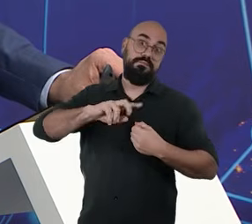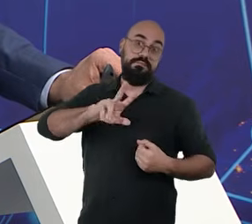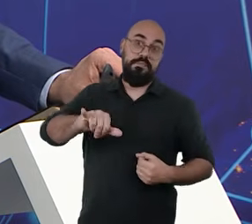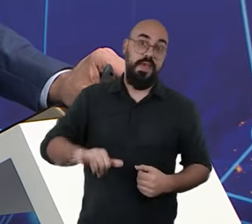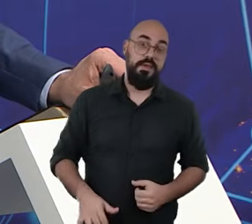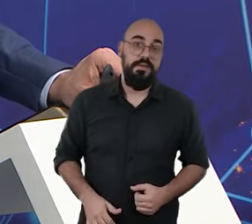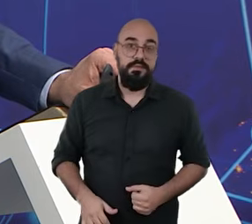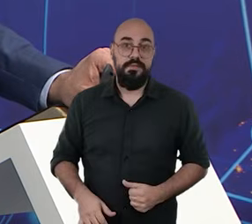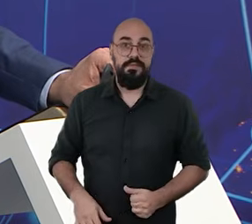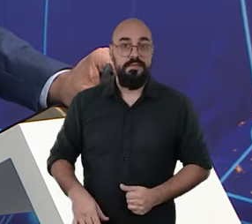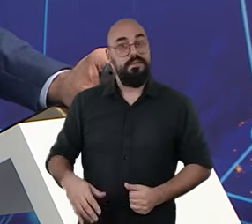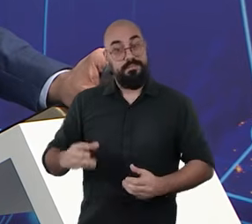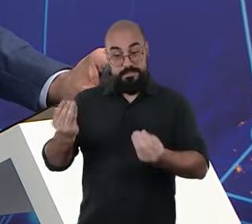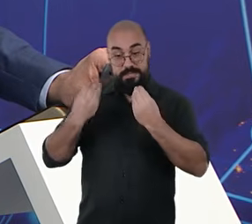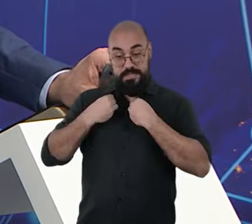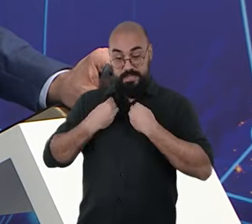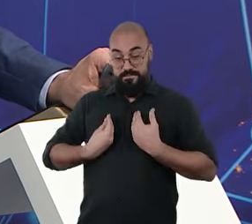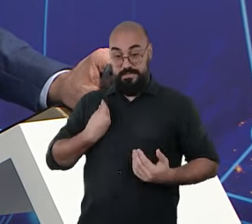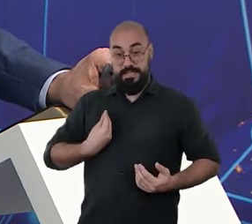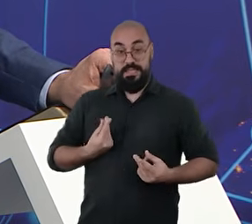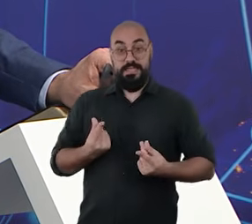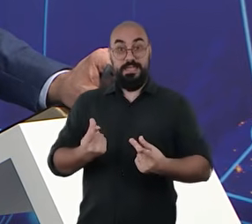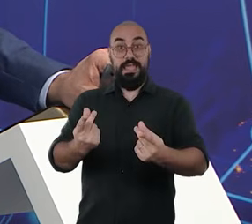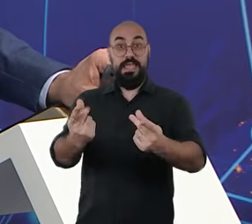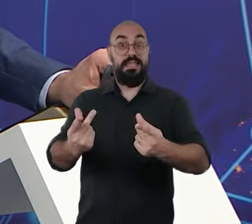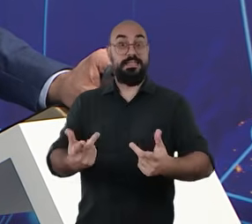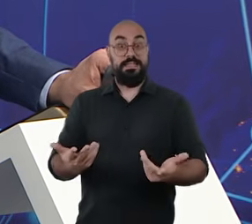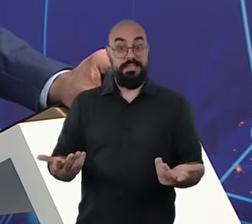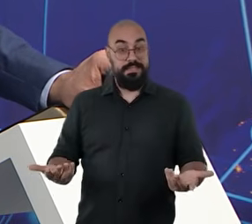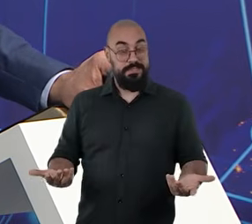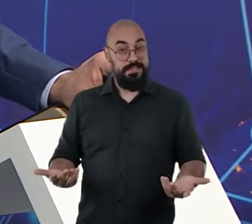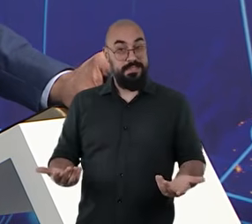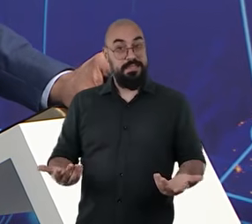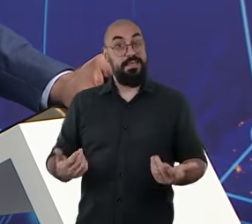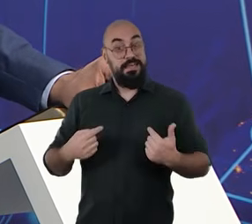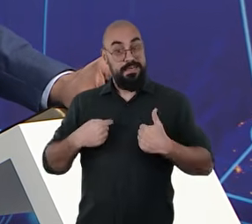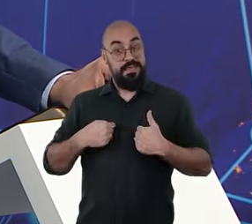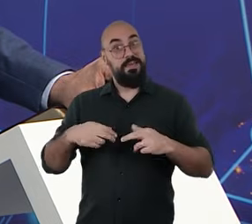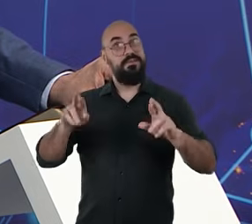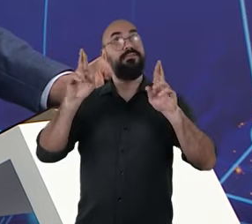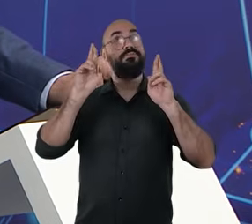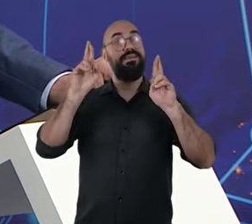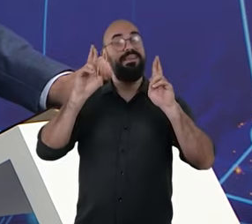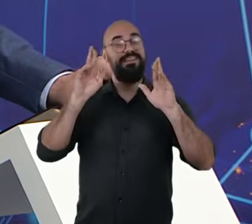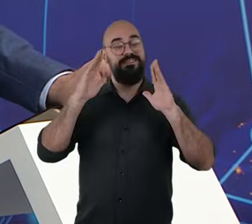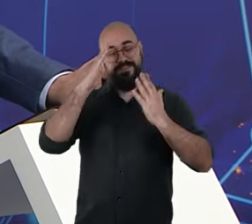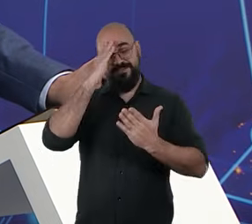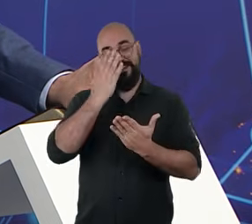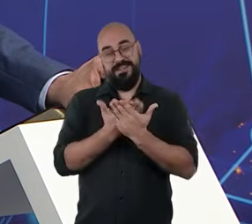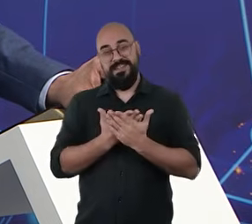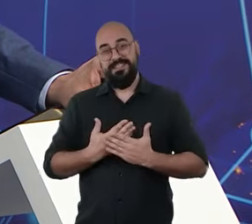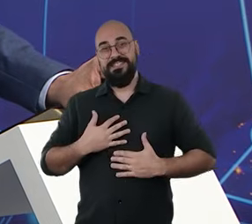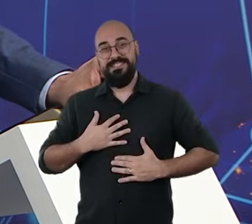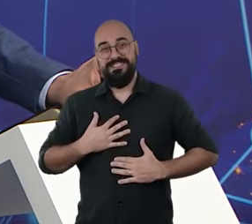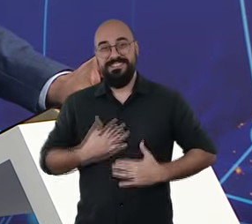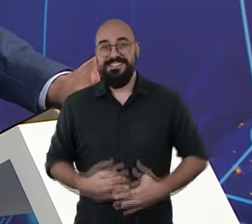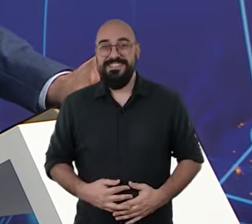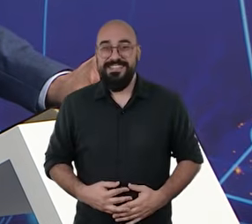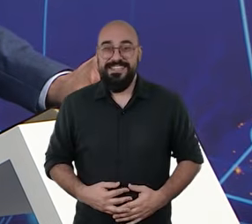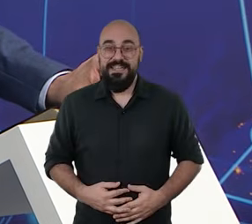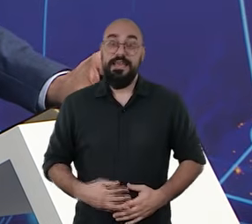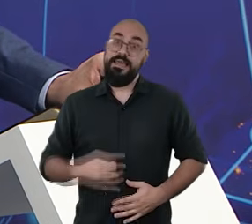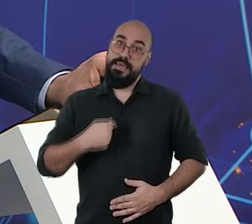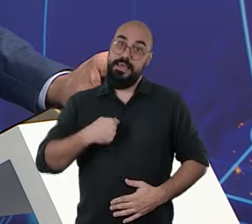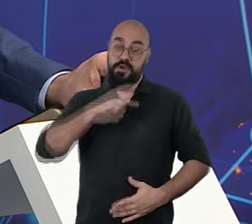Para receber a ressurreição e não ter parte na segunda morte. Assim espero, assim eu creio. Então, eu